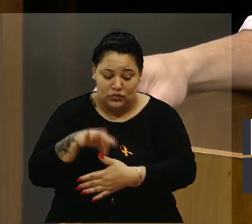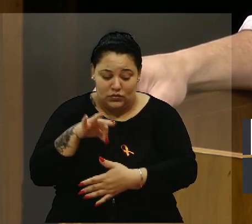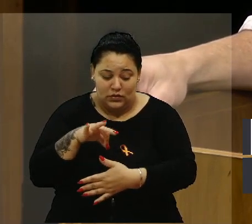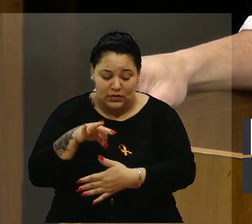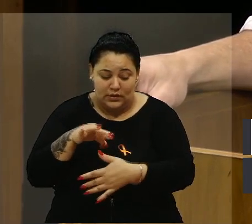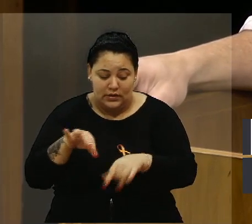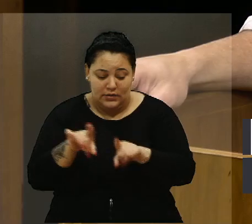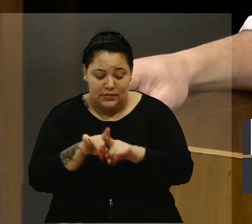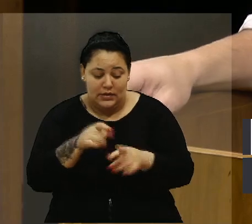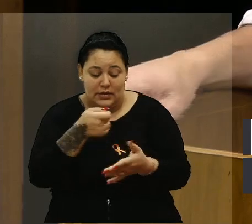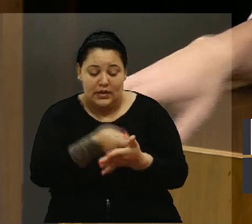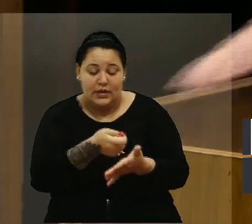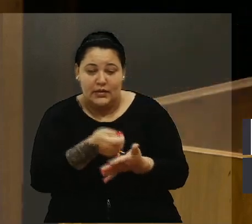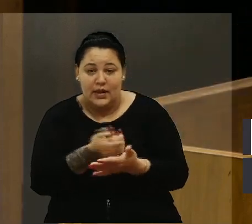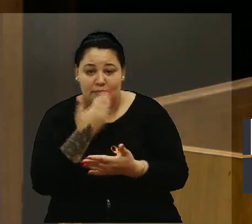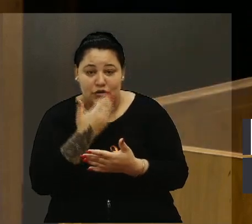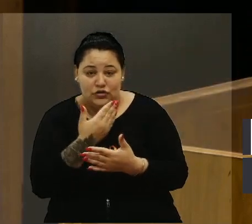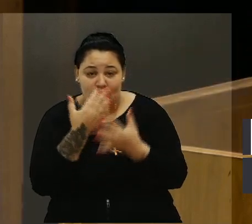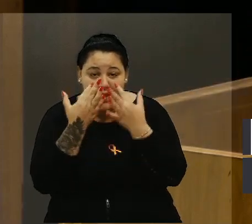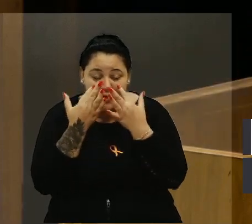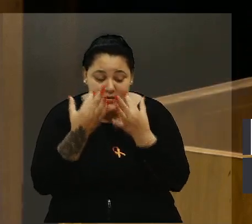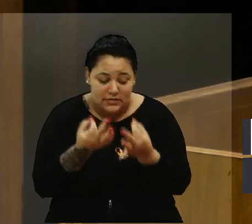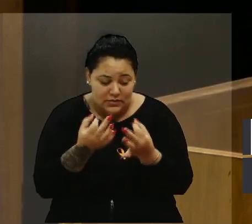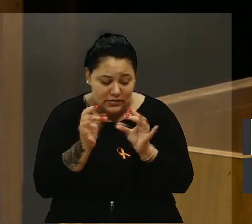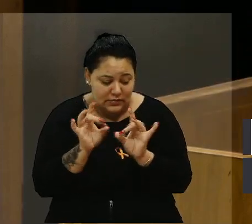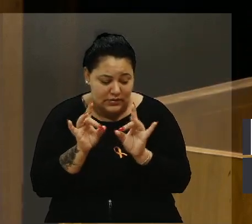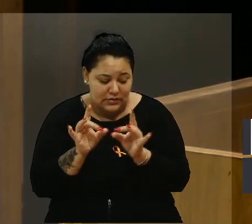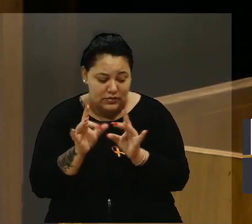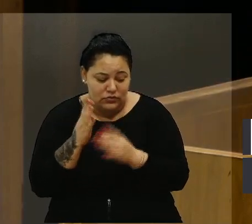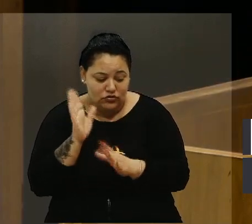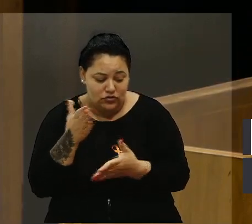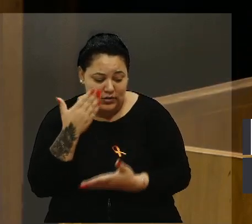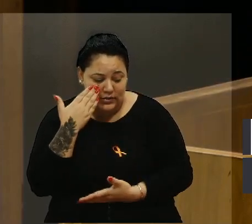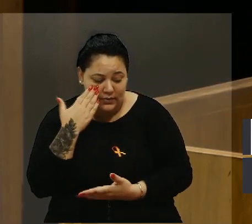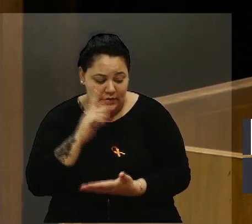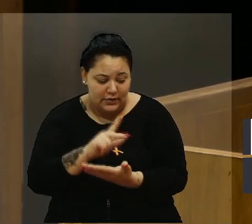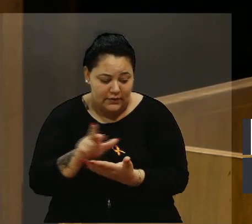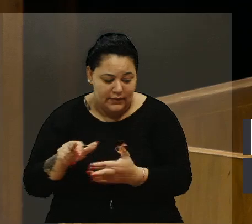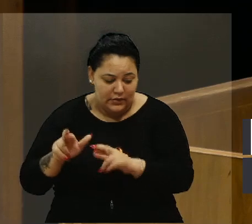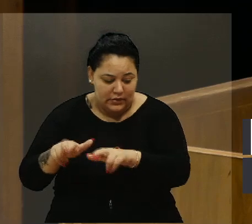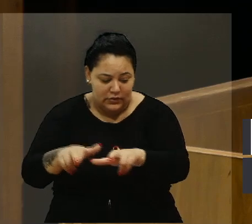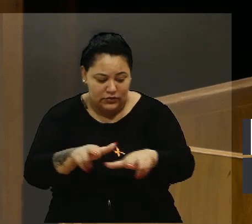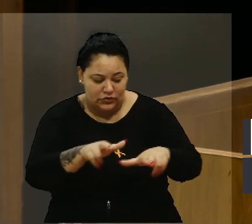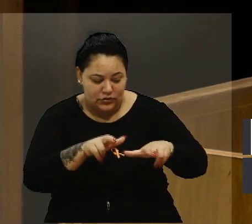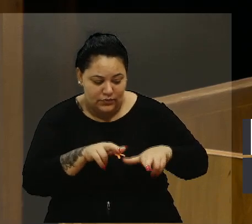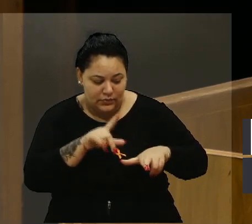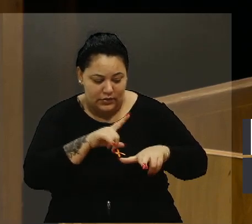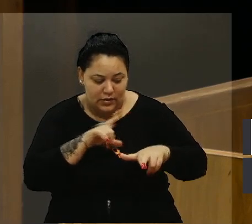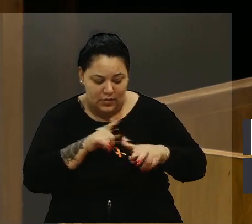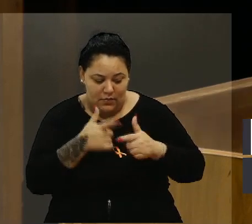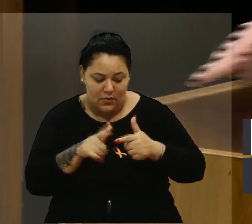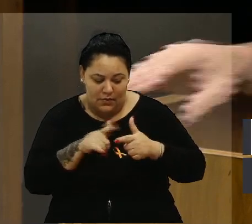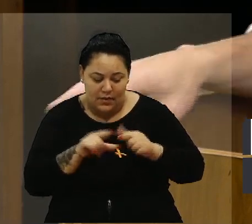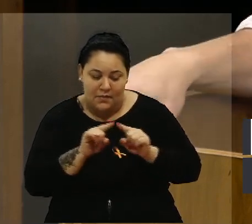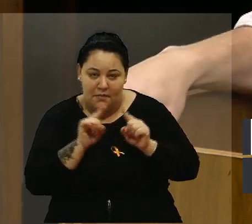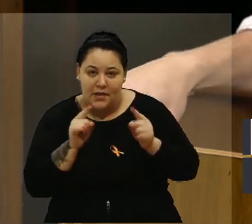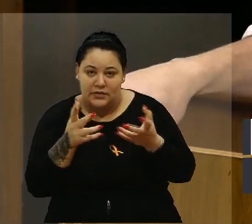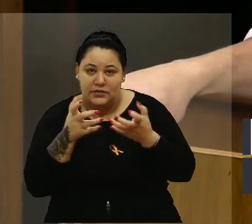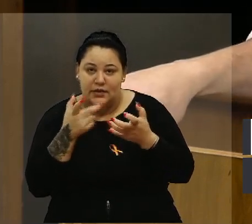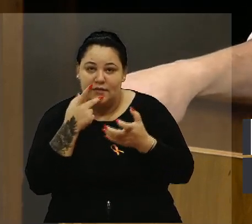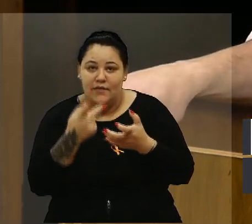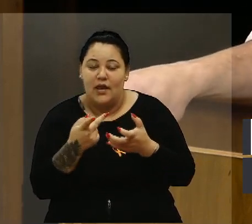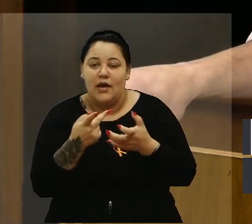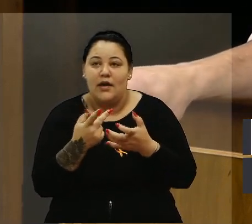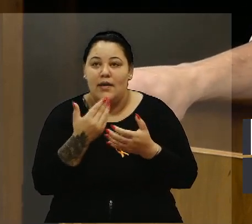pedir uma atenção. A gente sabe que diversas regiões têm alguns problemas como este, mas, especificadamente, então, quero direcionar